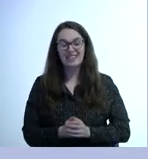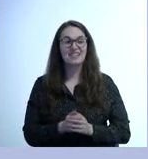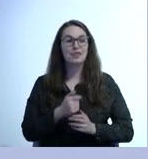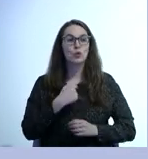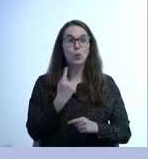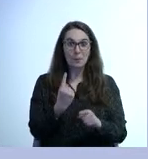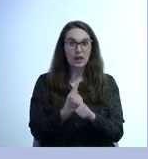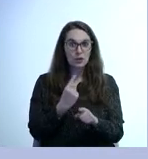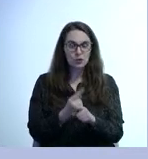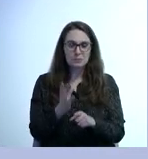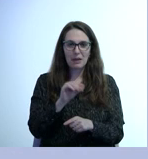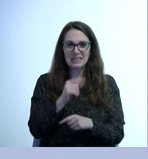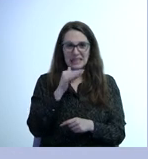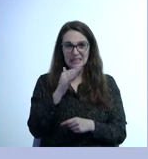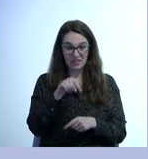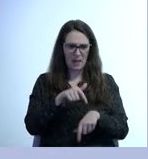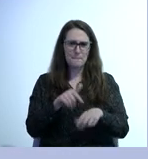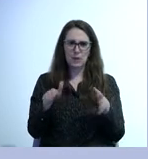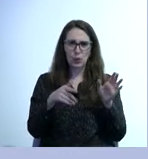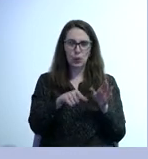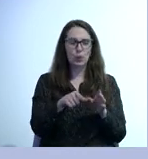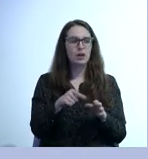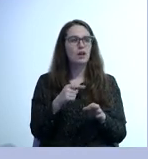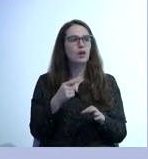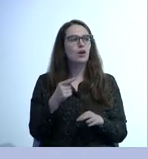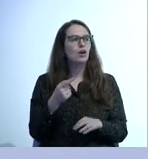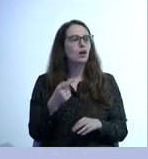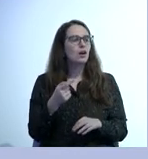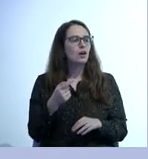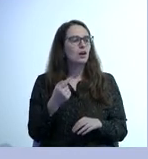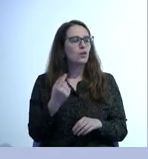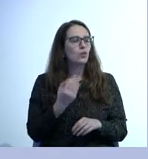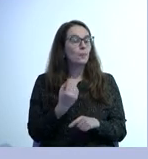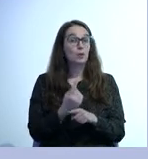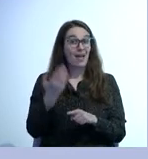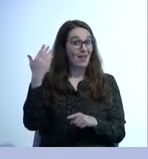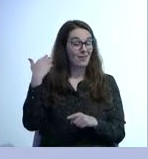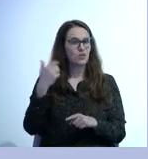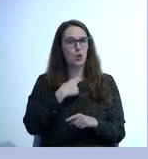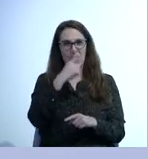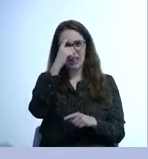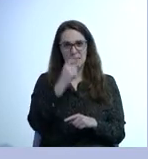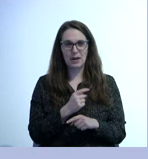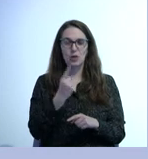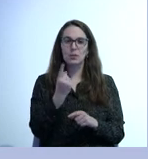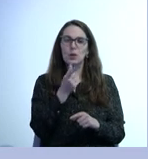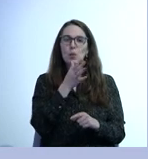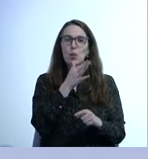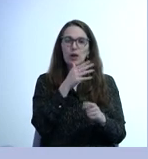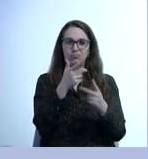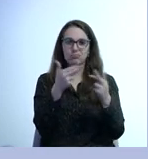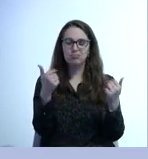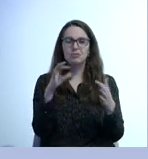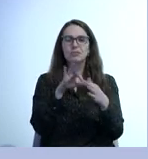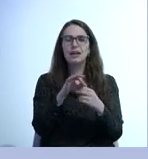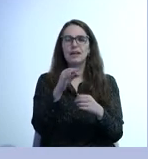cenas mais cómicas desse período foi um momento em que eu me lembrei de um sistema de cores para a Pantera